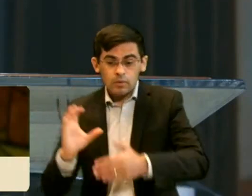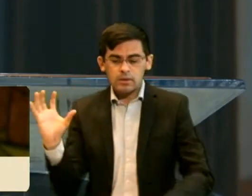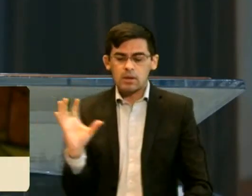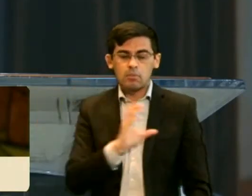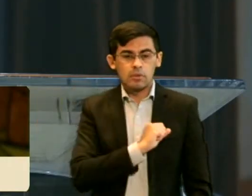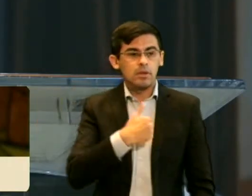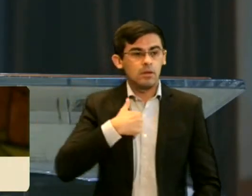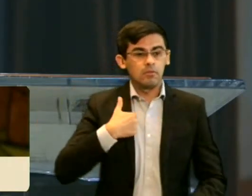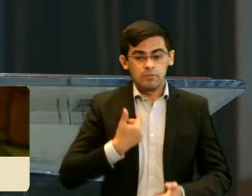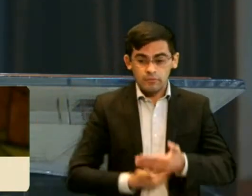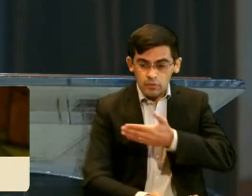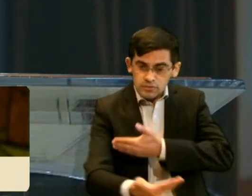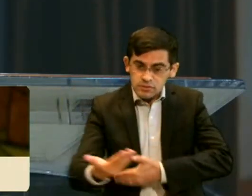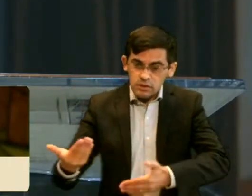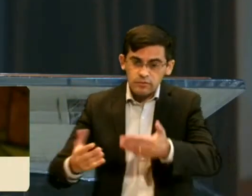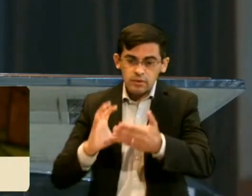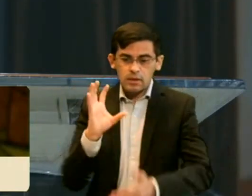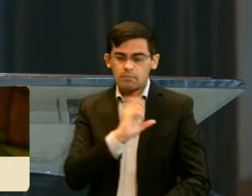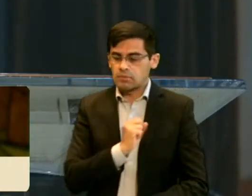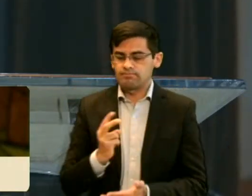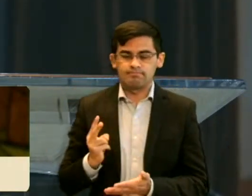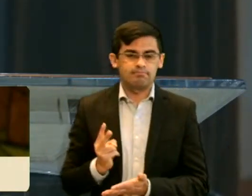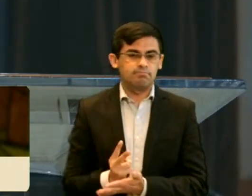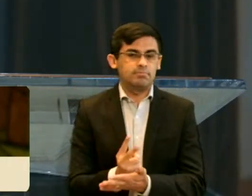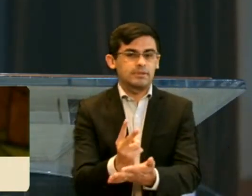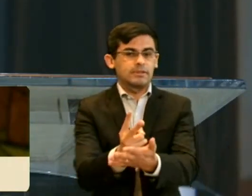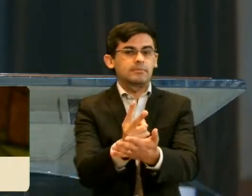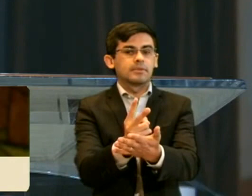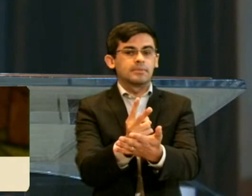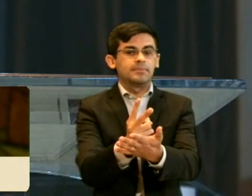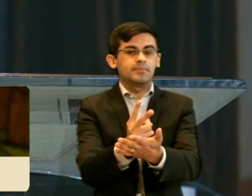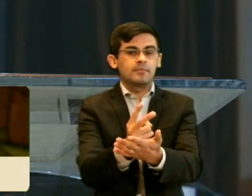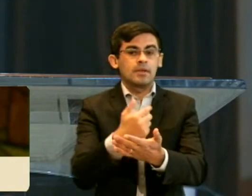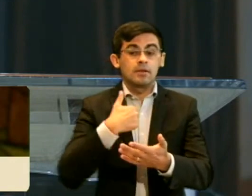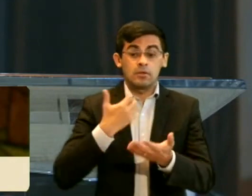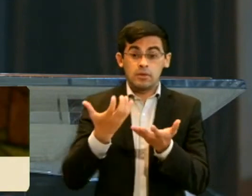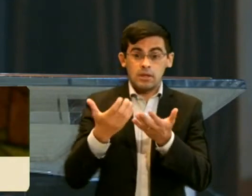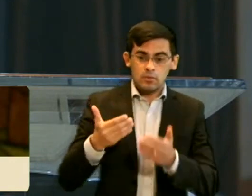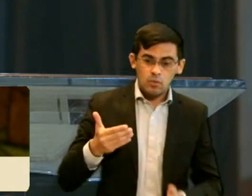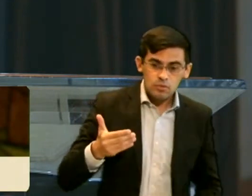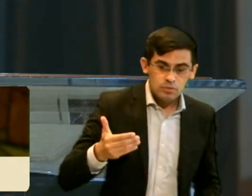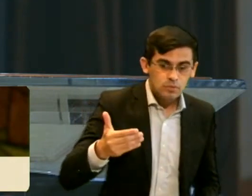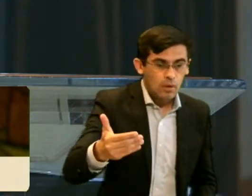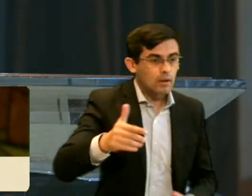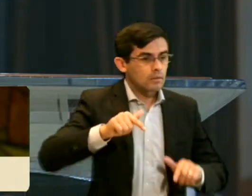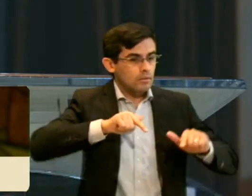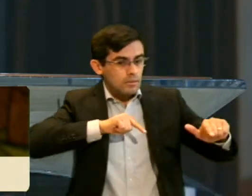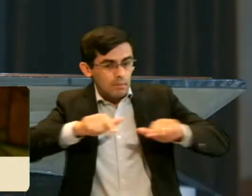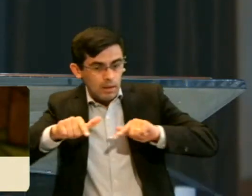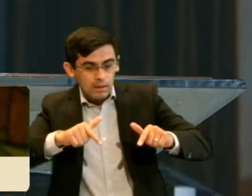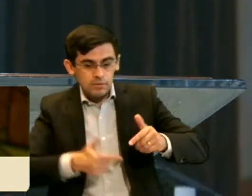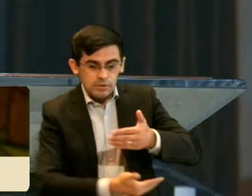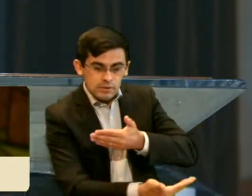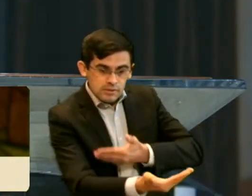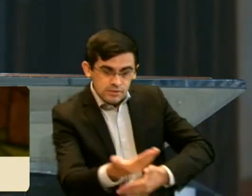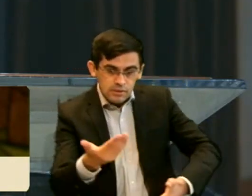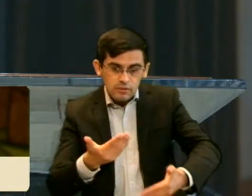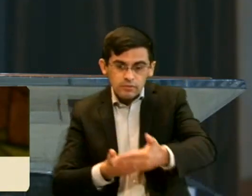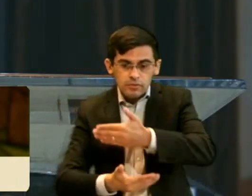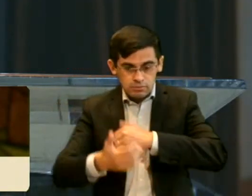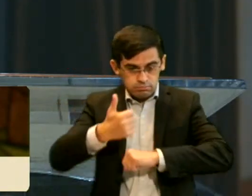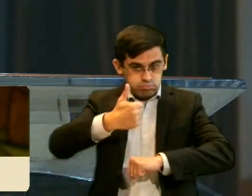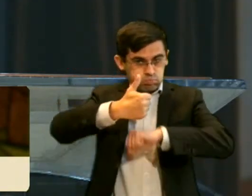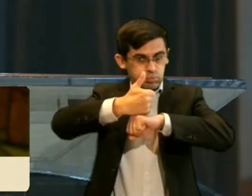vou te servir para sempre. Eu quero continuar nessa condição. Eu quero servir tua casa, os teus,